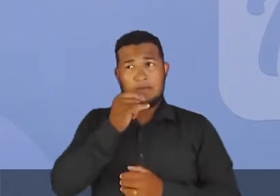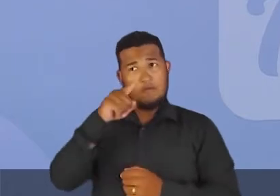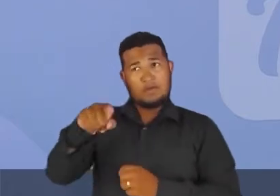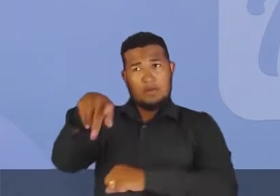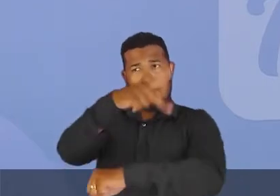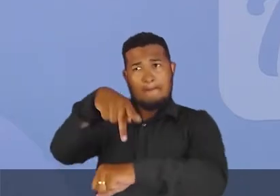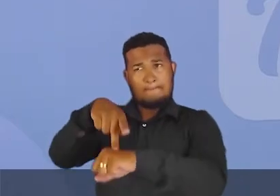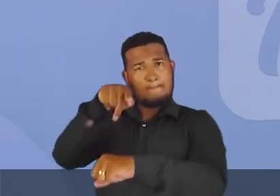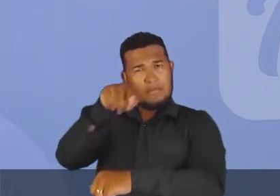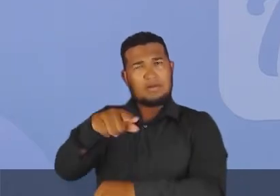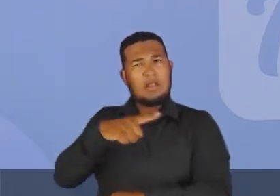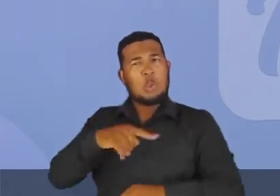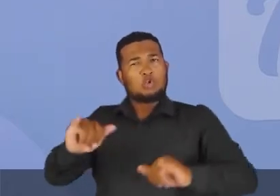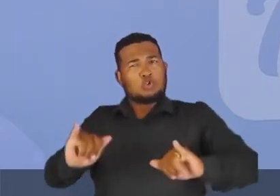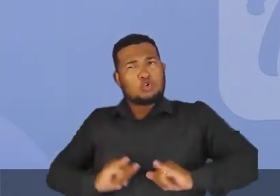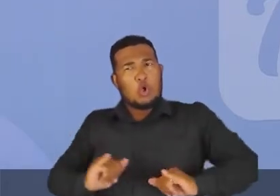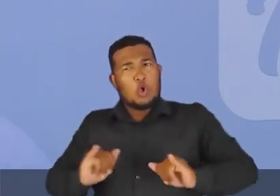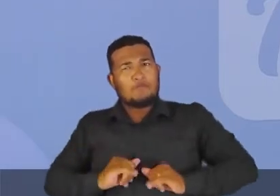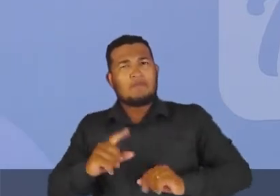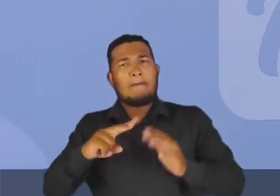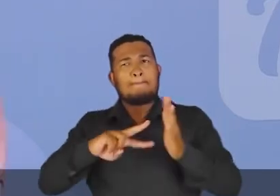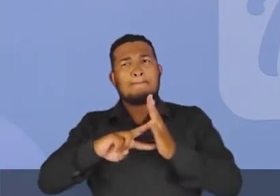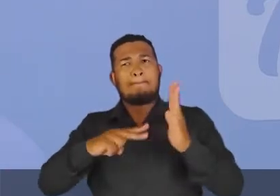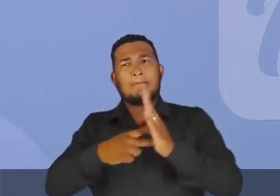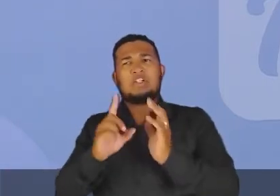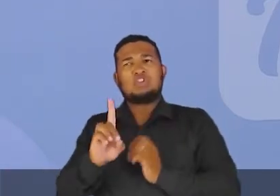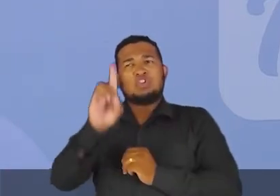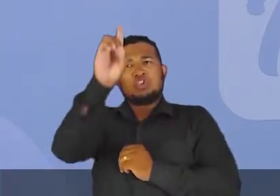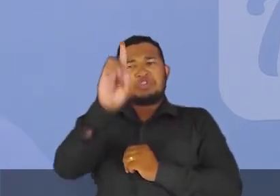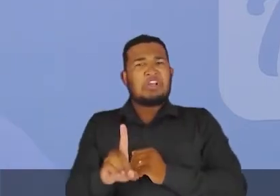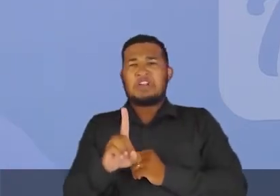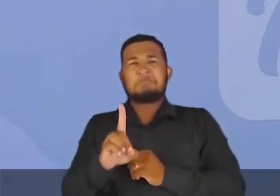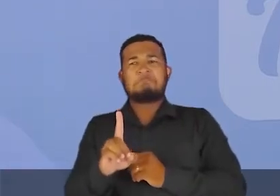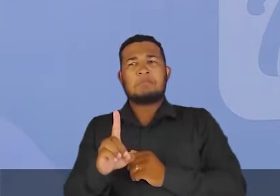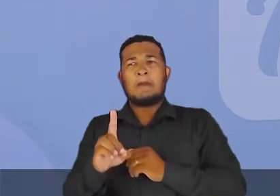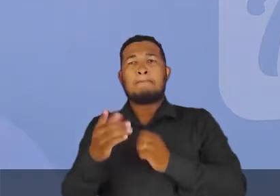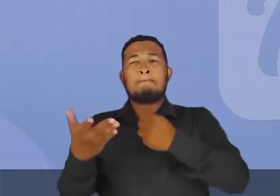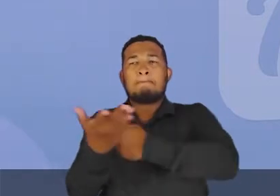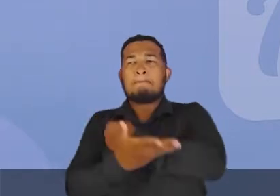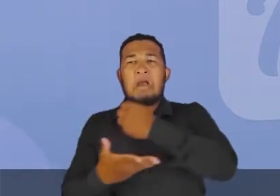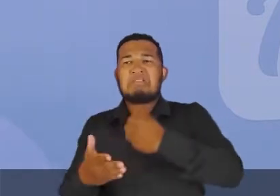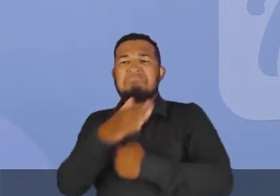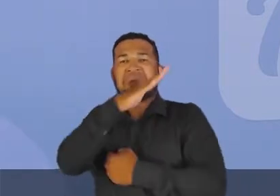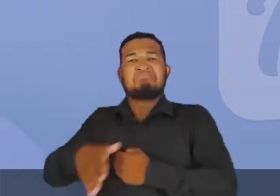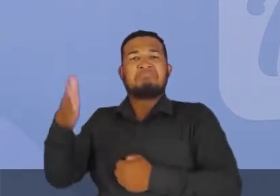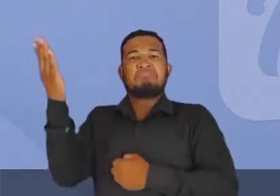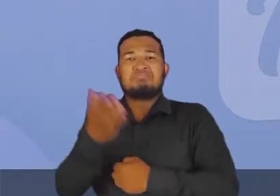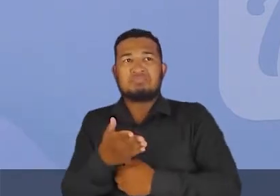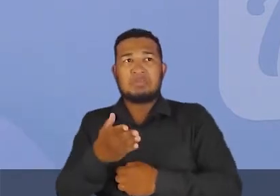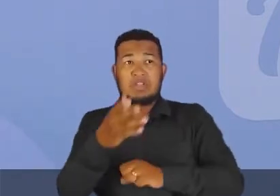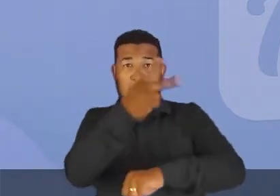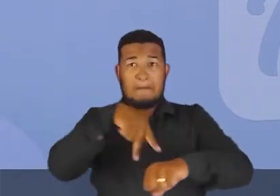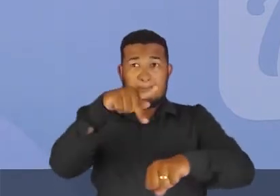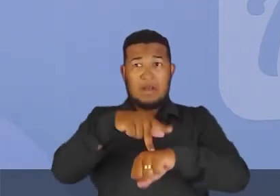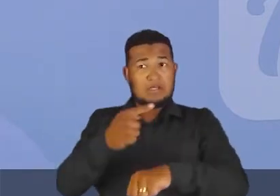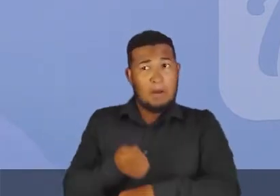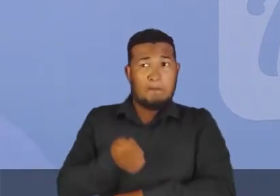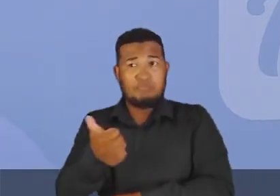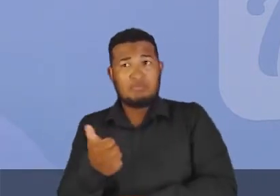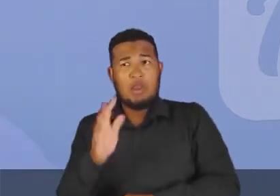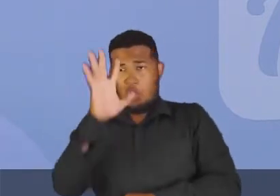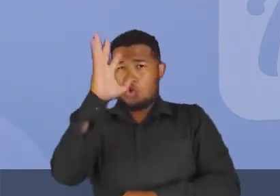país, está sofrendo uma violação de um direito básico e o seu país não está dando conta